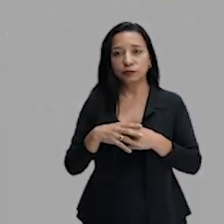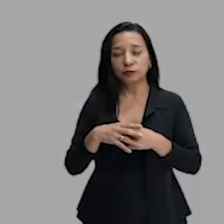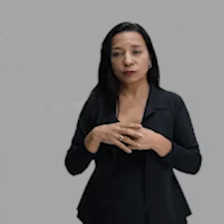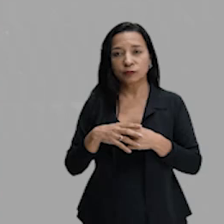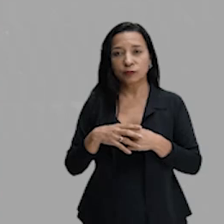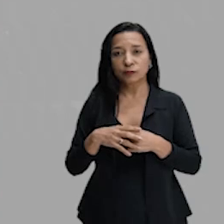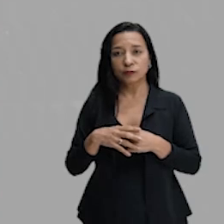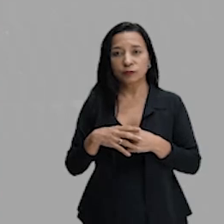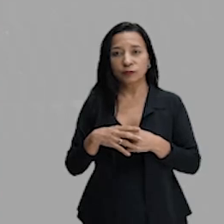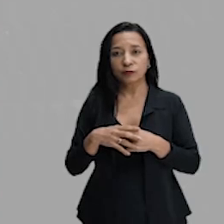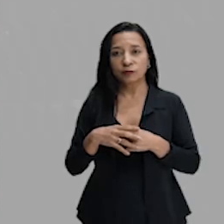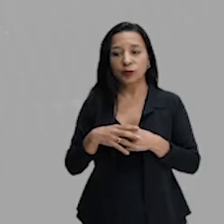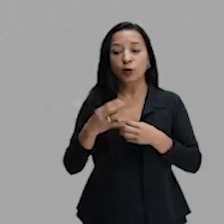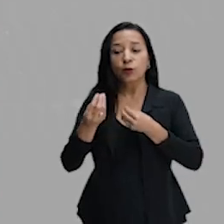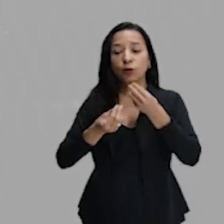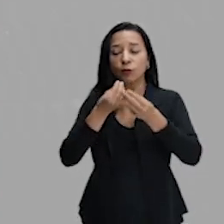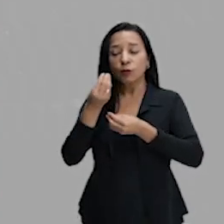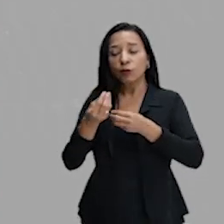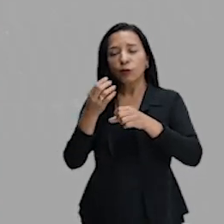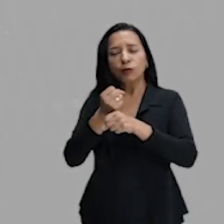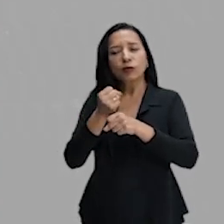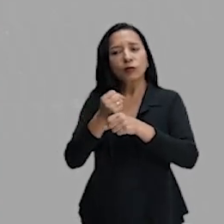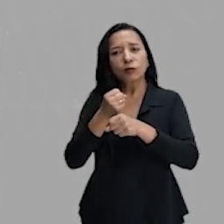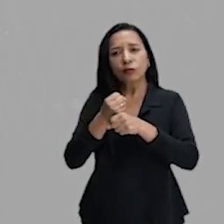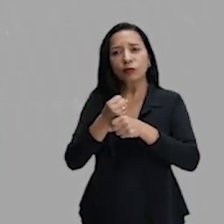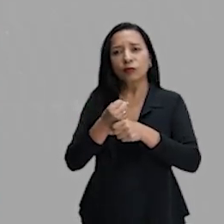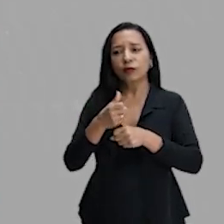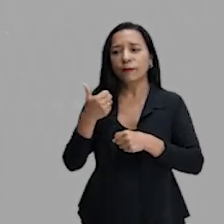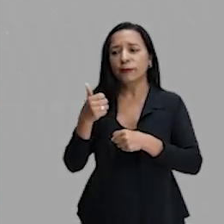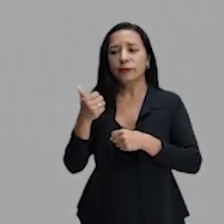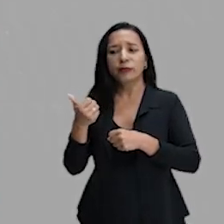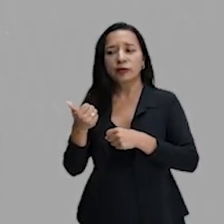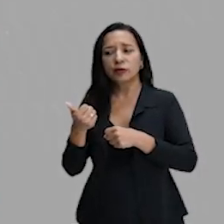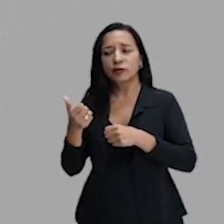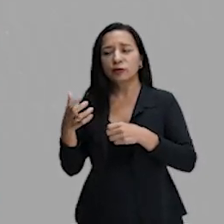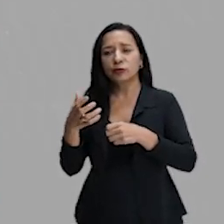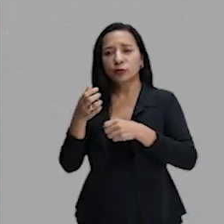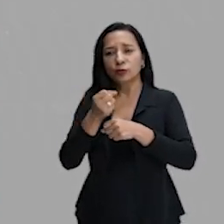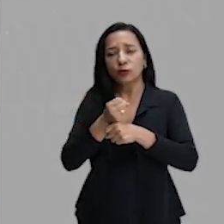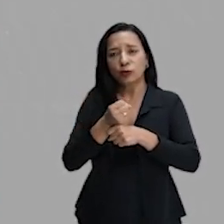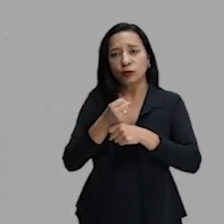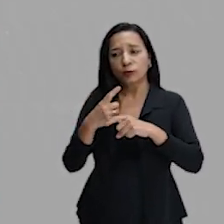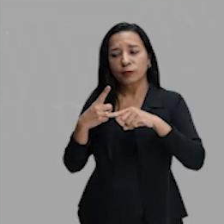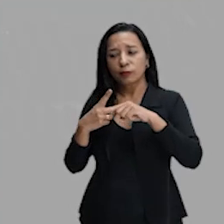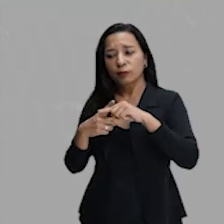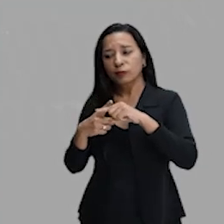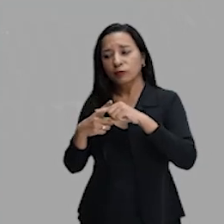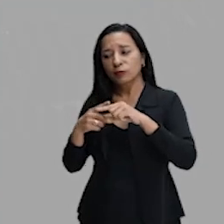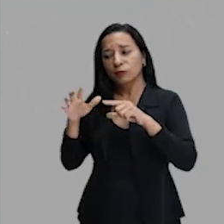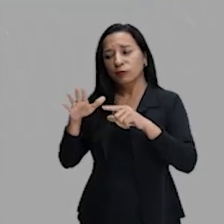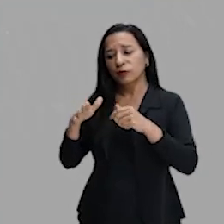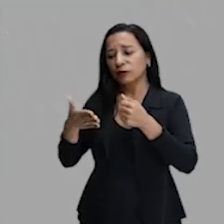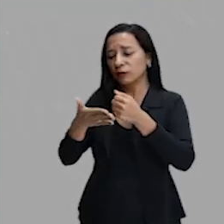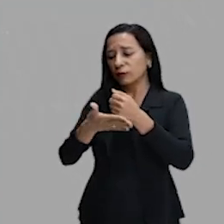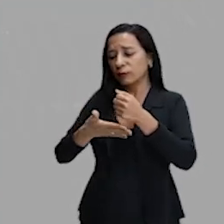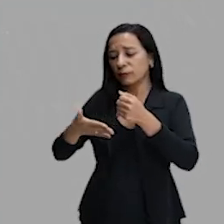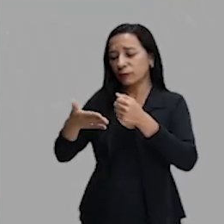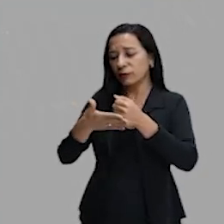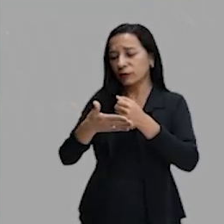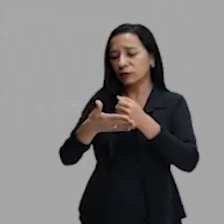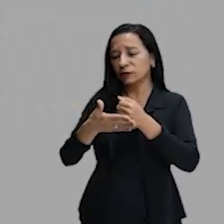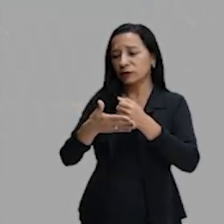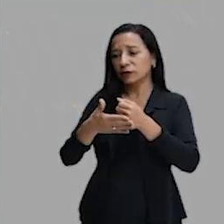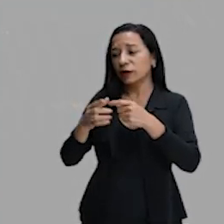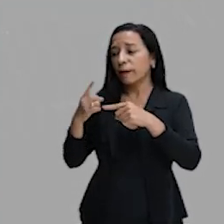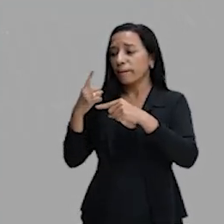um é calculado pelo somatório da área da base mais a área